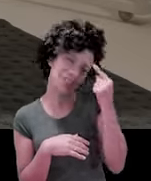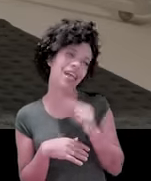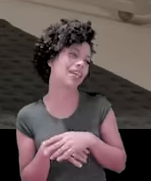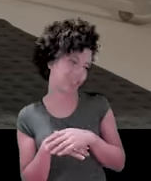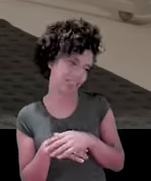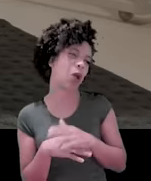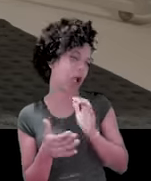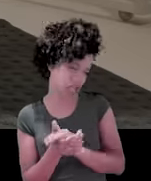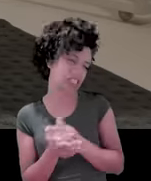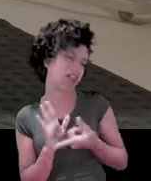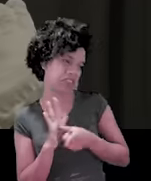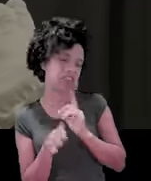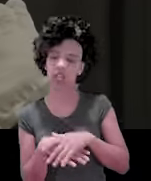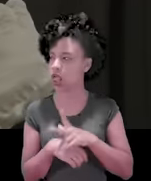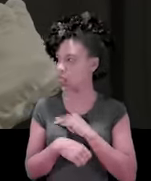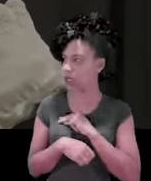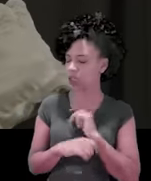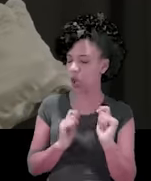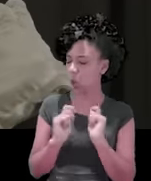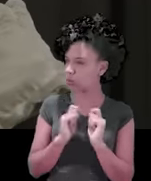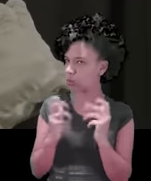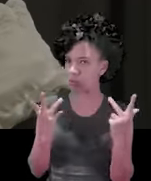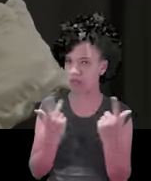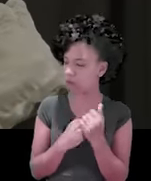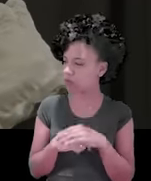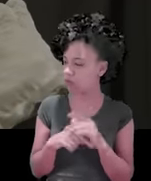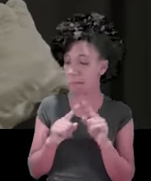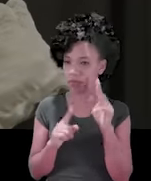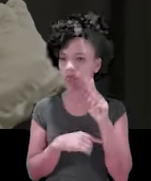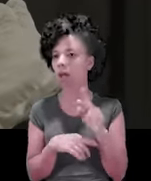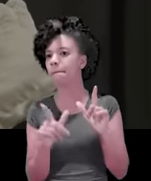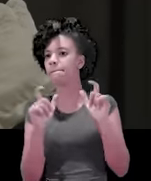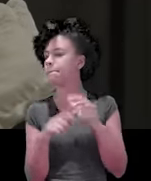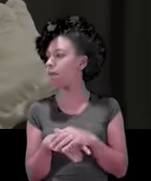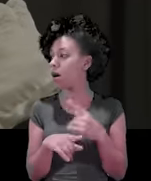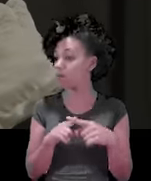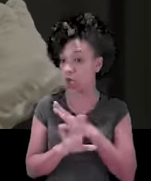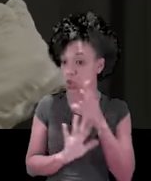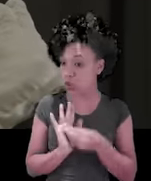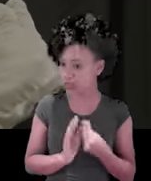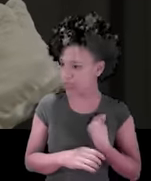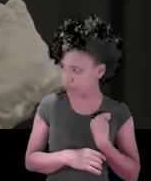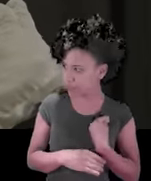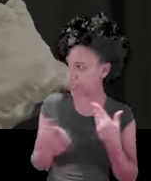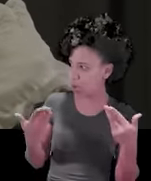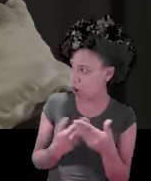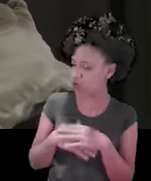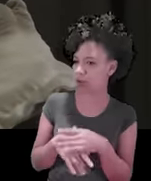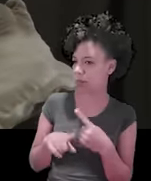casado hahaha maluco que fez o olho Falou mano mas é genial Porque toda a tua vida hoje